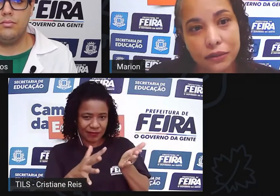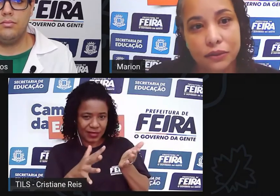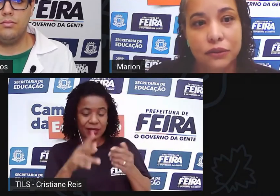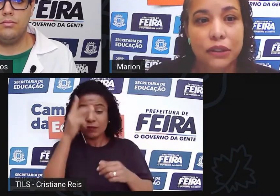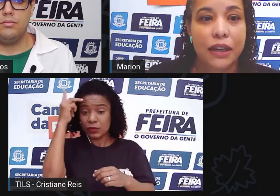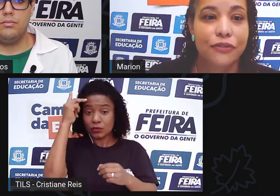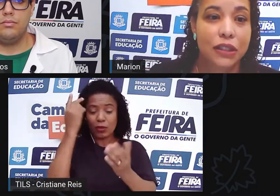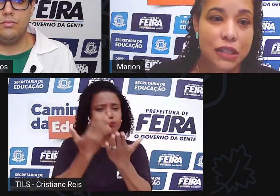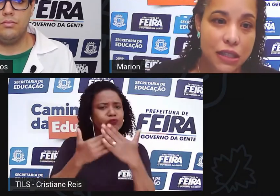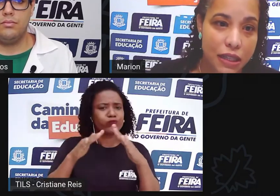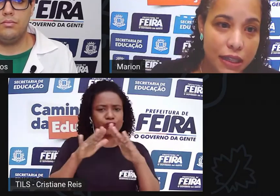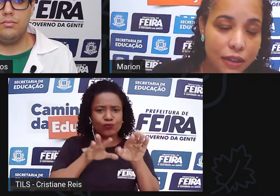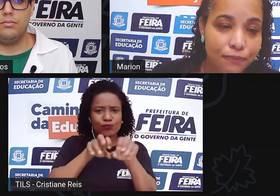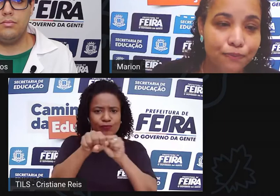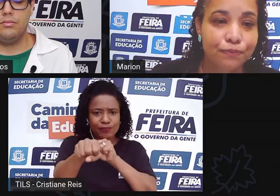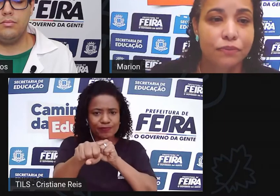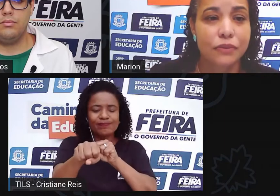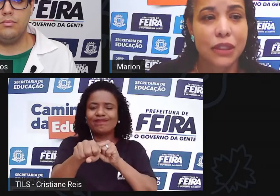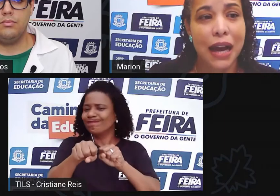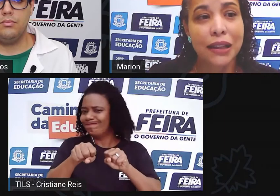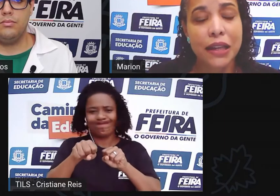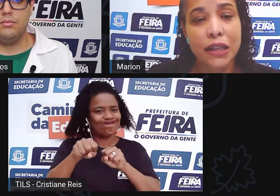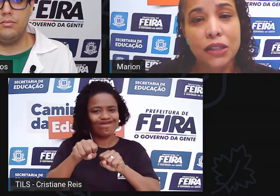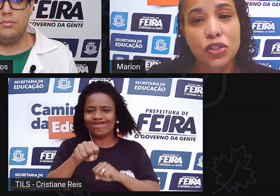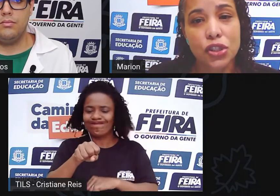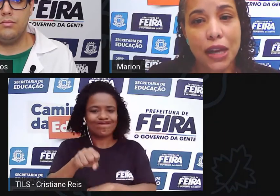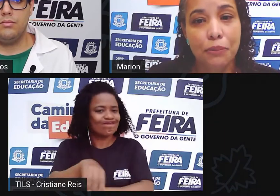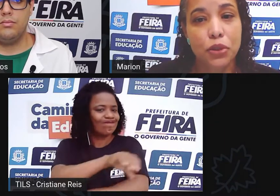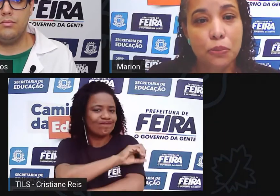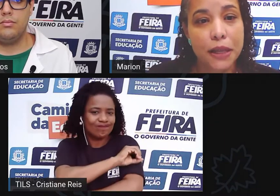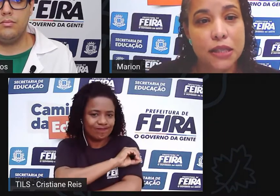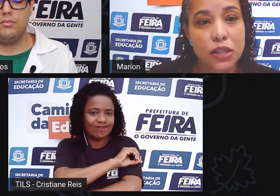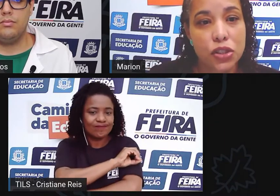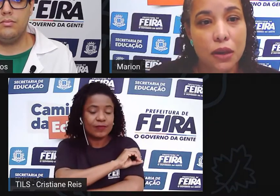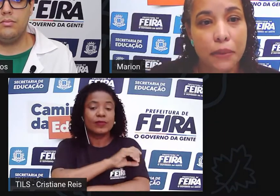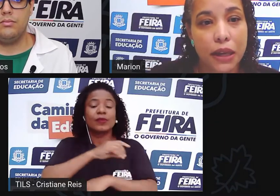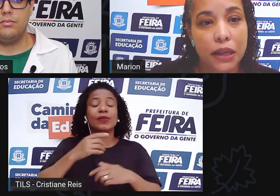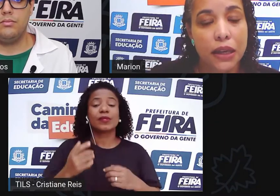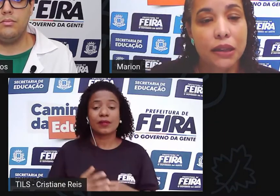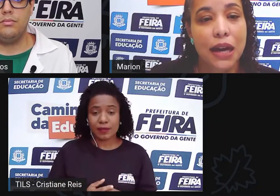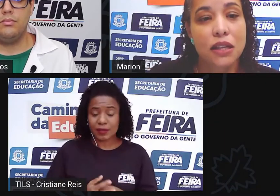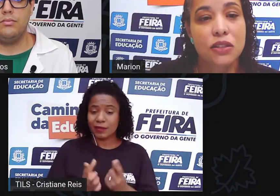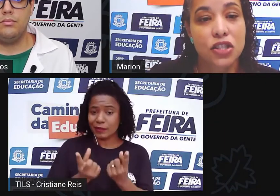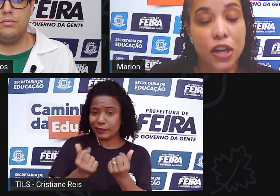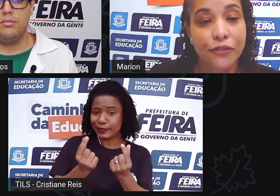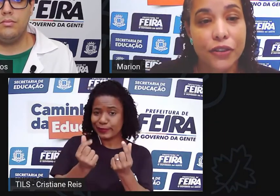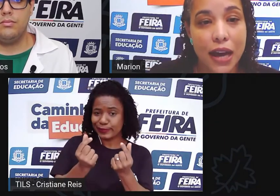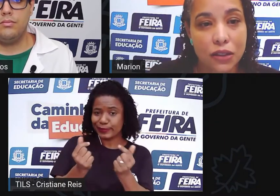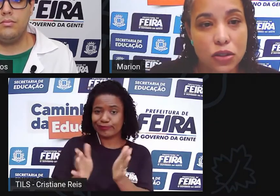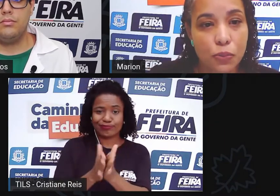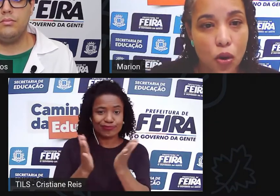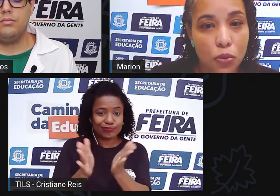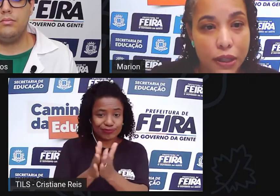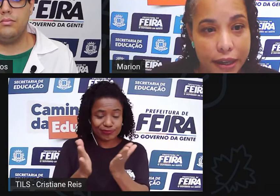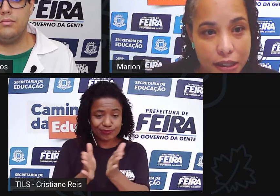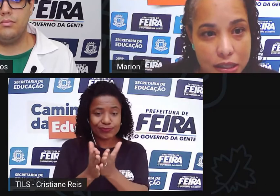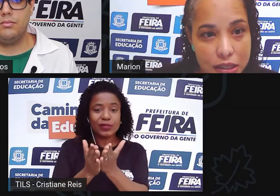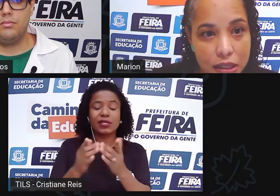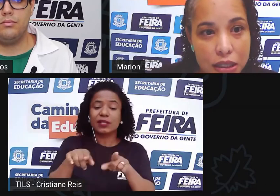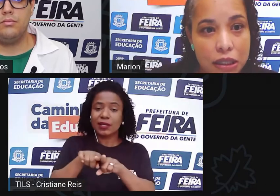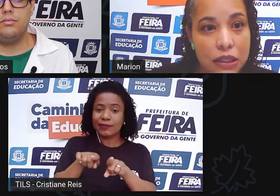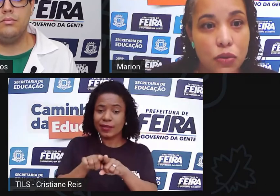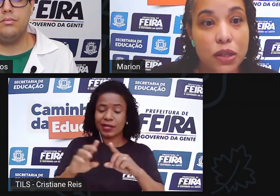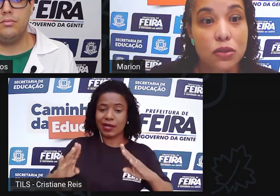renda, né, financeira, além de estar muito presente também em lares chefiados por